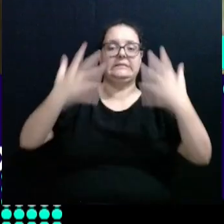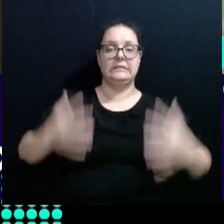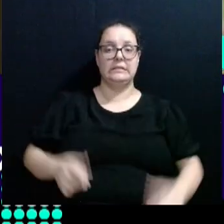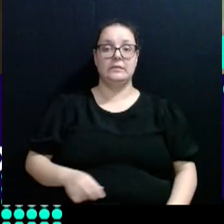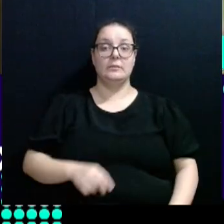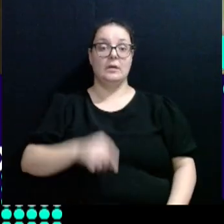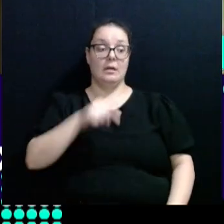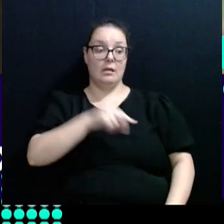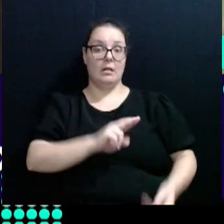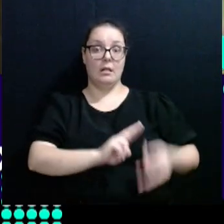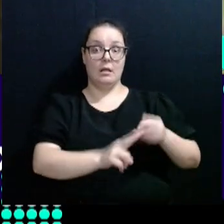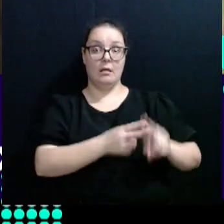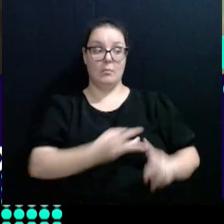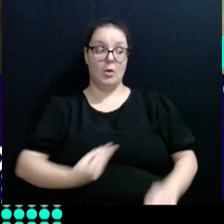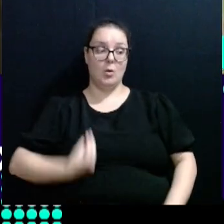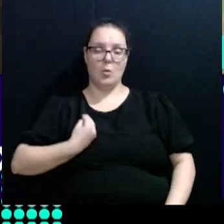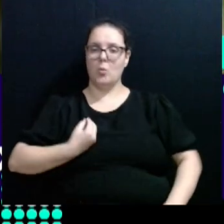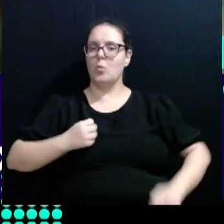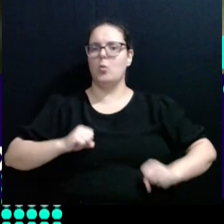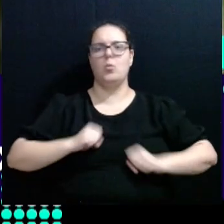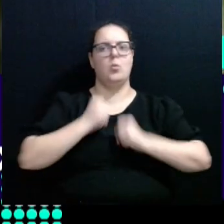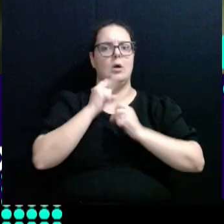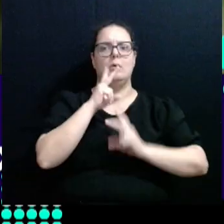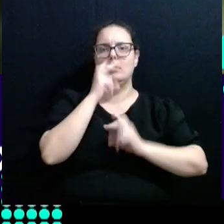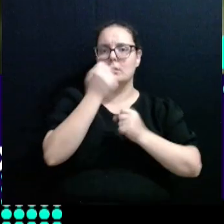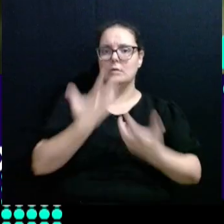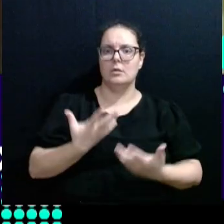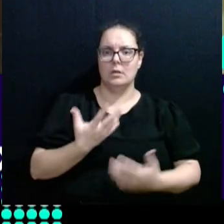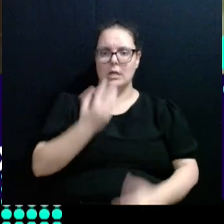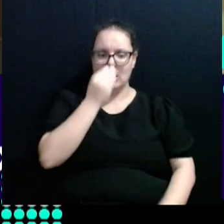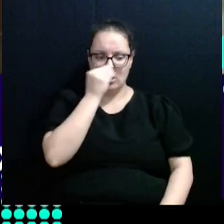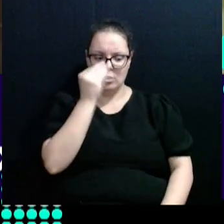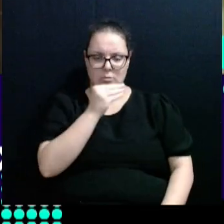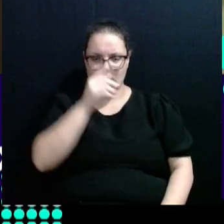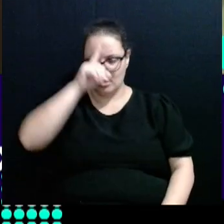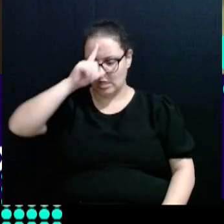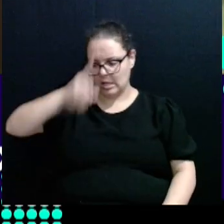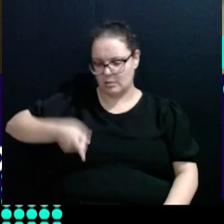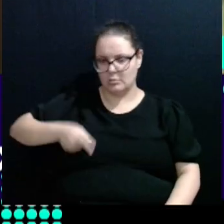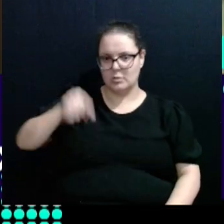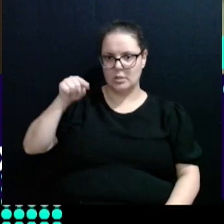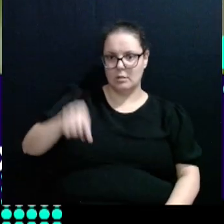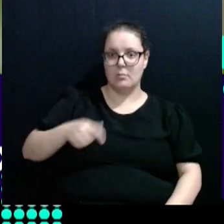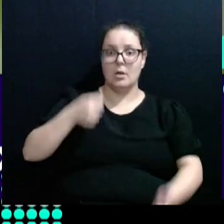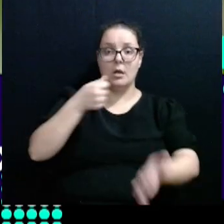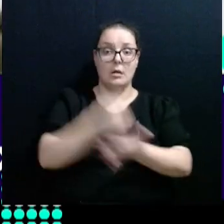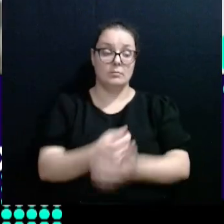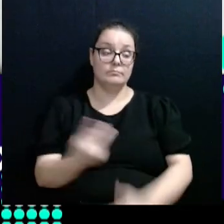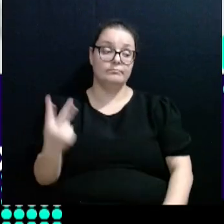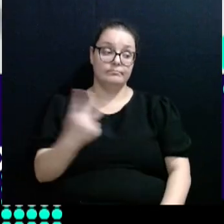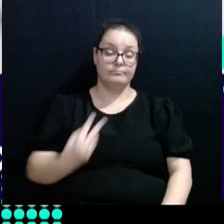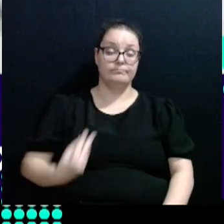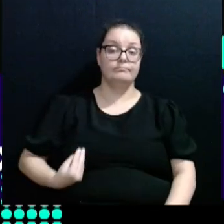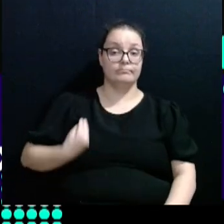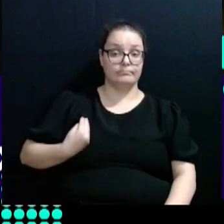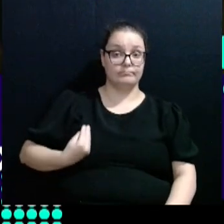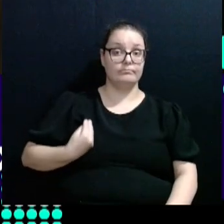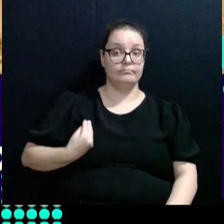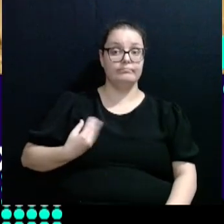sobrevivência implacáveis, ignorando as ordens dele para garantir que ambos saiam vivos.